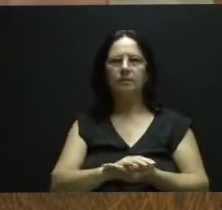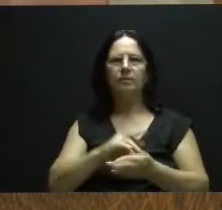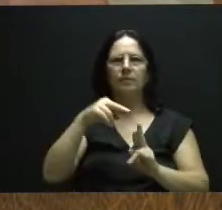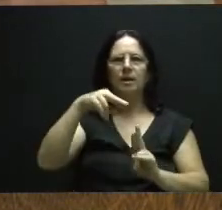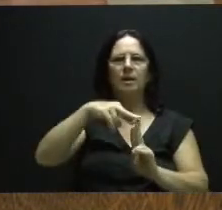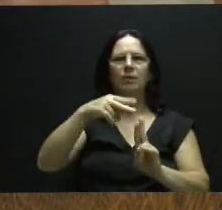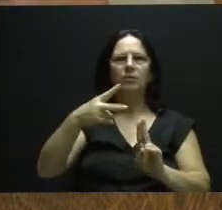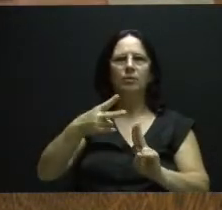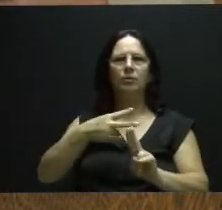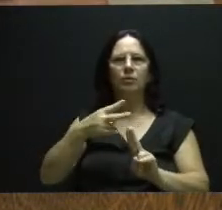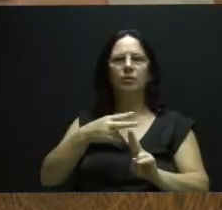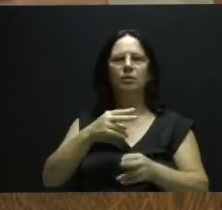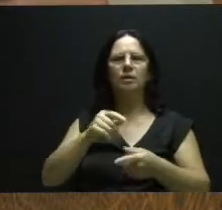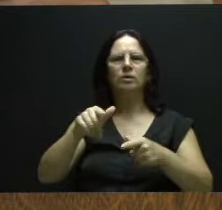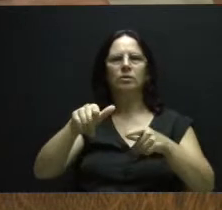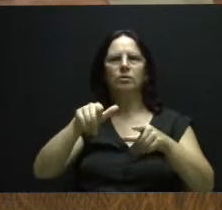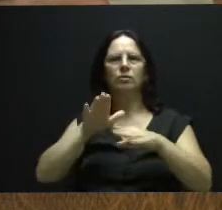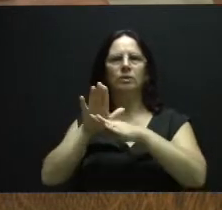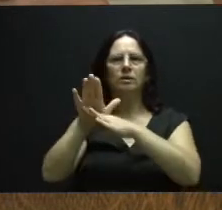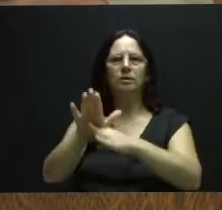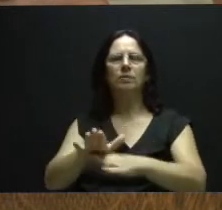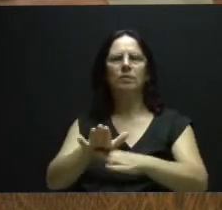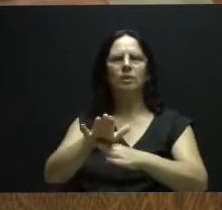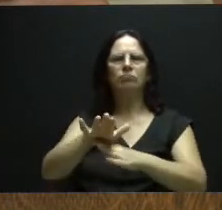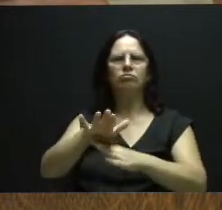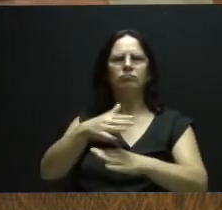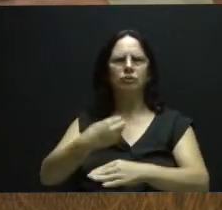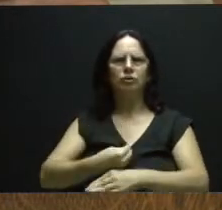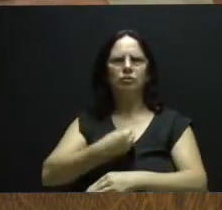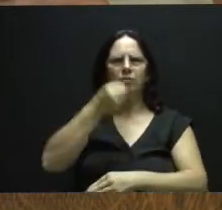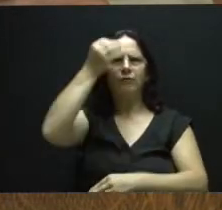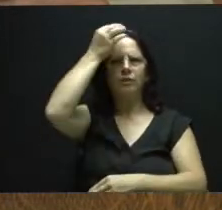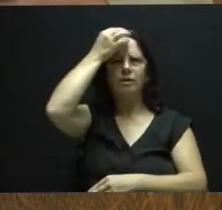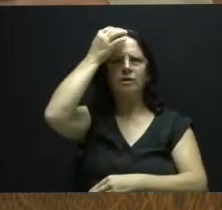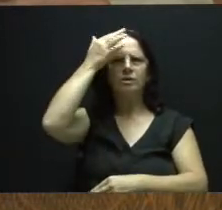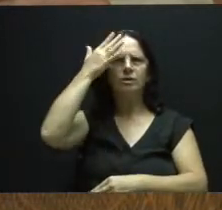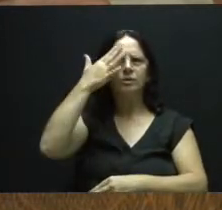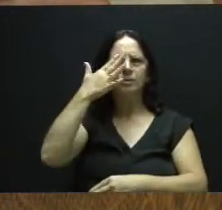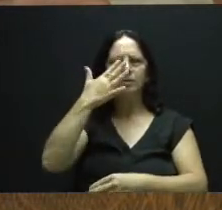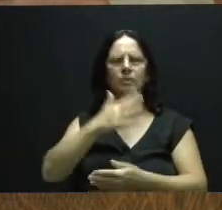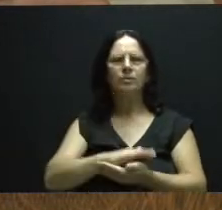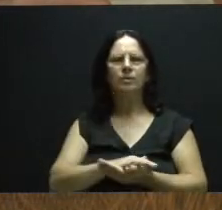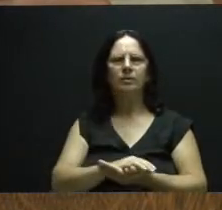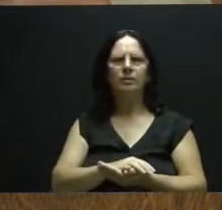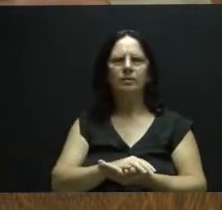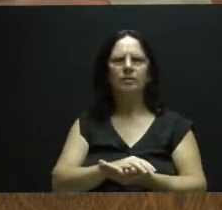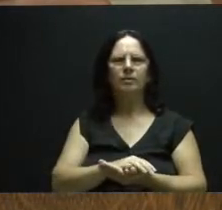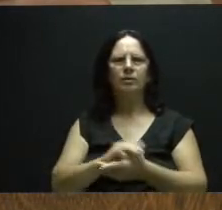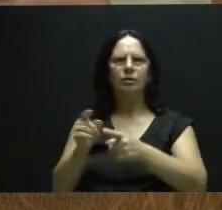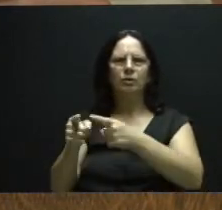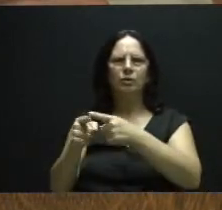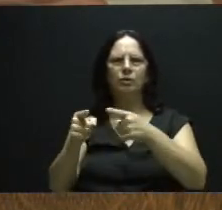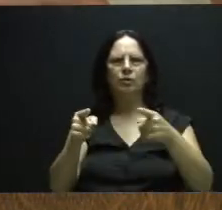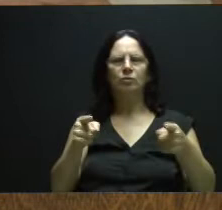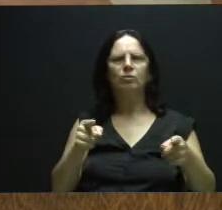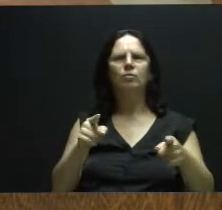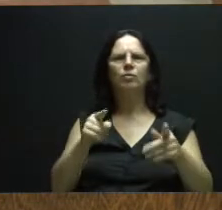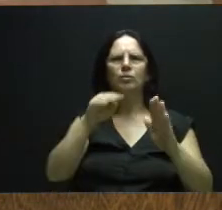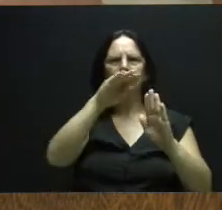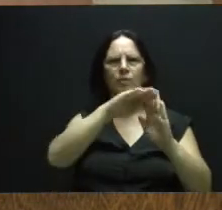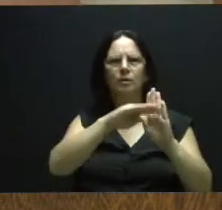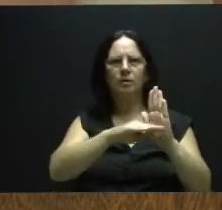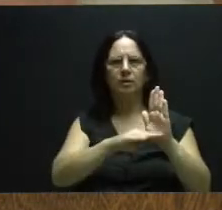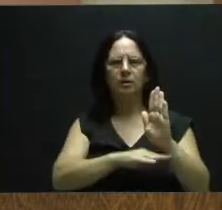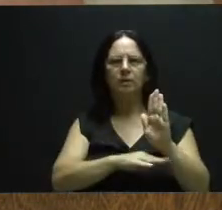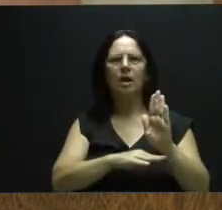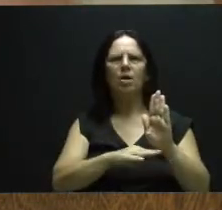2o o serviço de atendimento espiritual preferencialmente e ele período pré-estabelecido pela